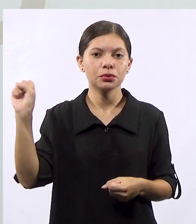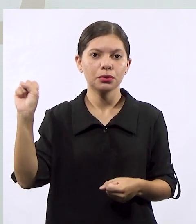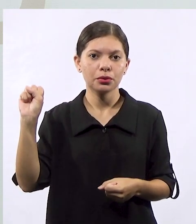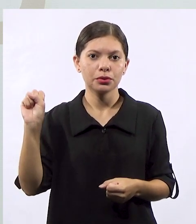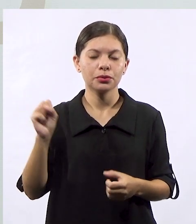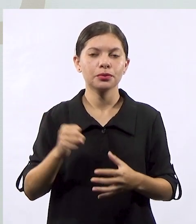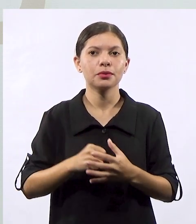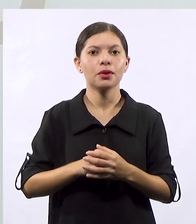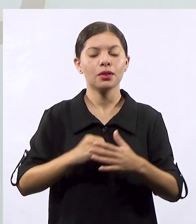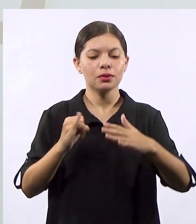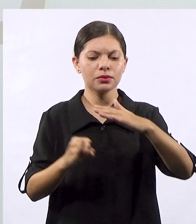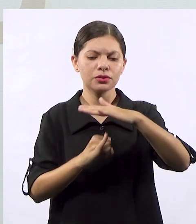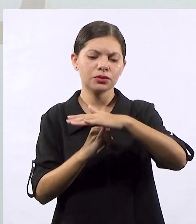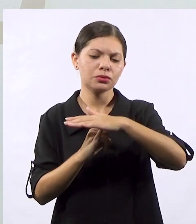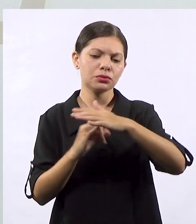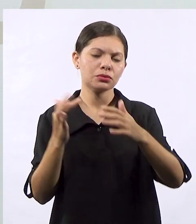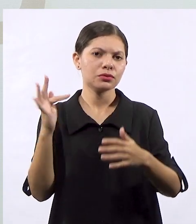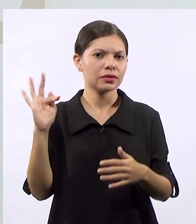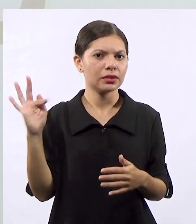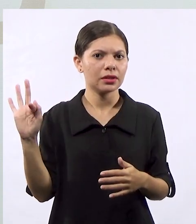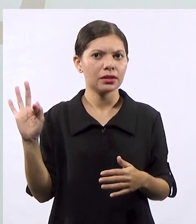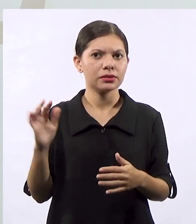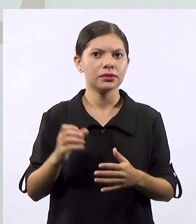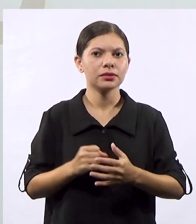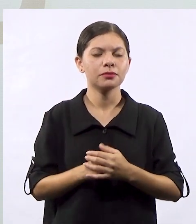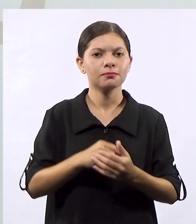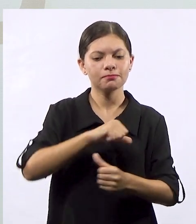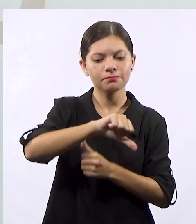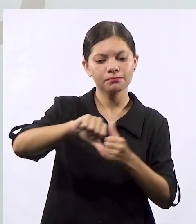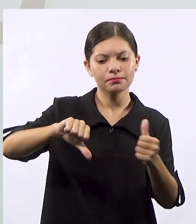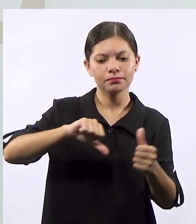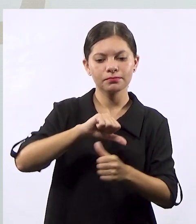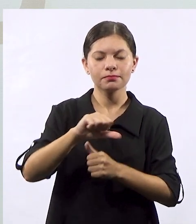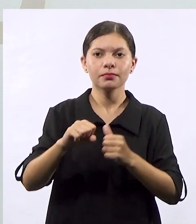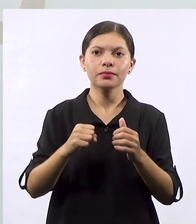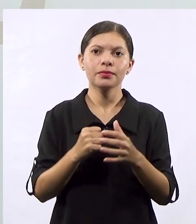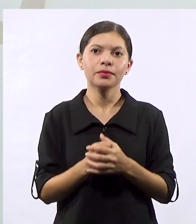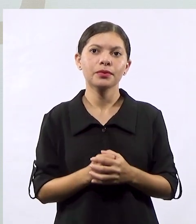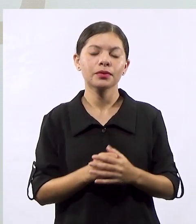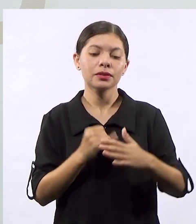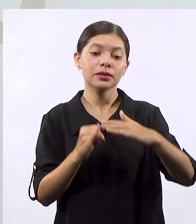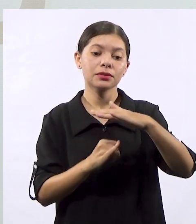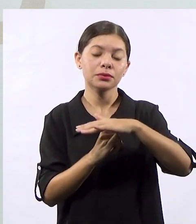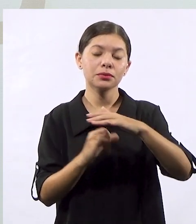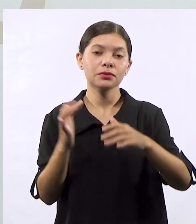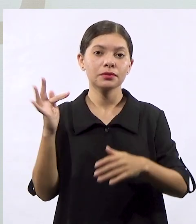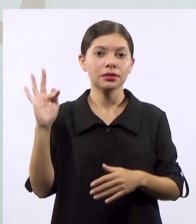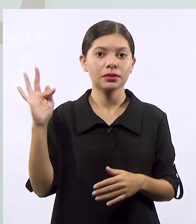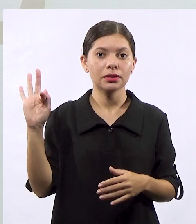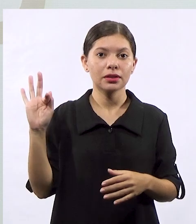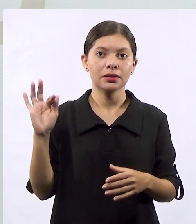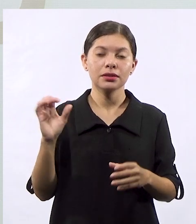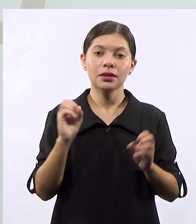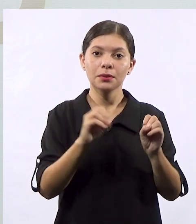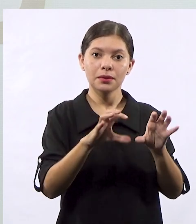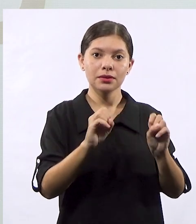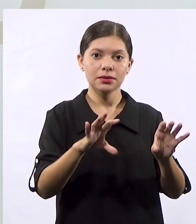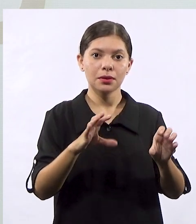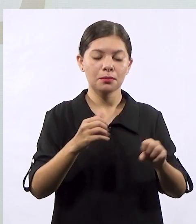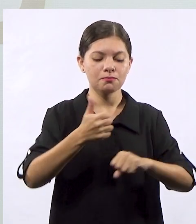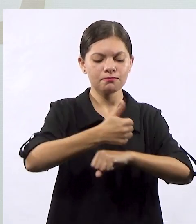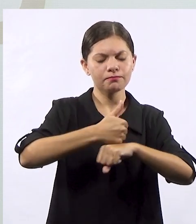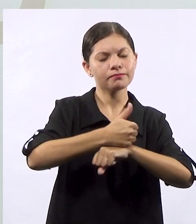institutos federais e a transformação dos Cefetes em institutos federais. Então, a educação profissional, ela é